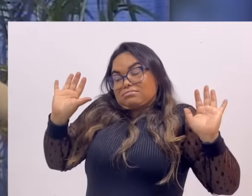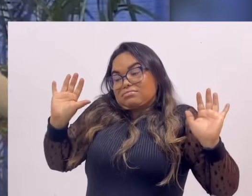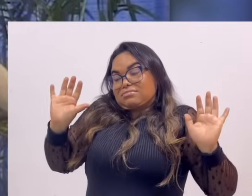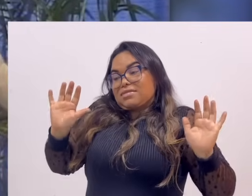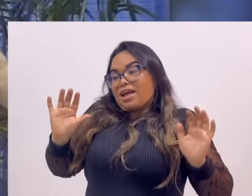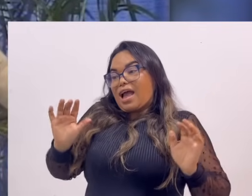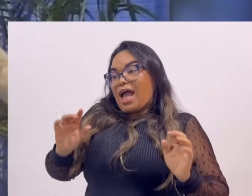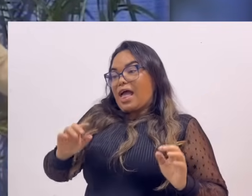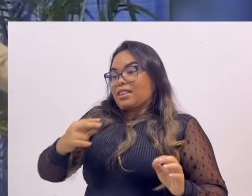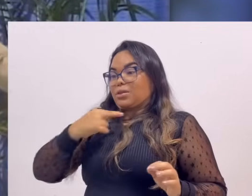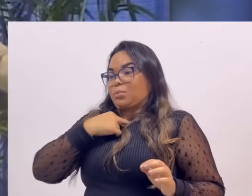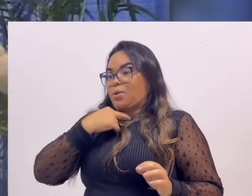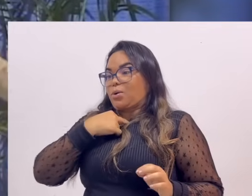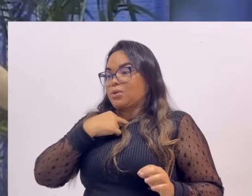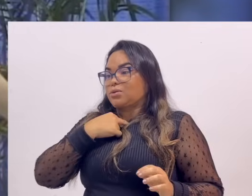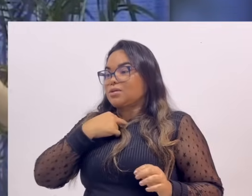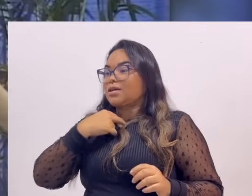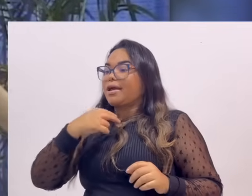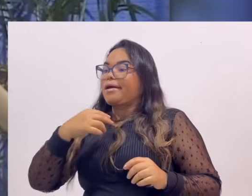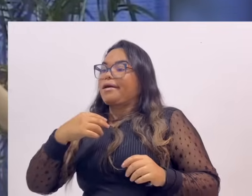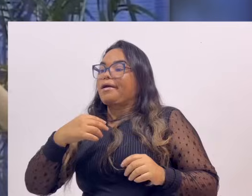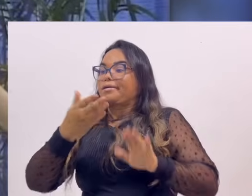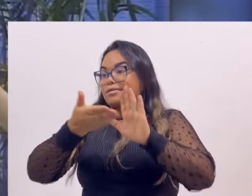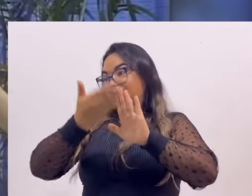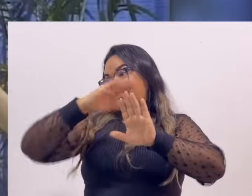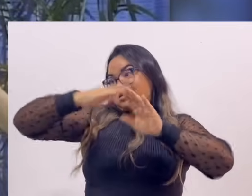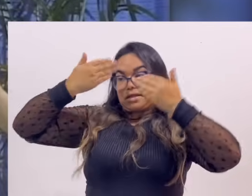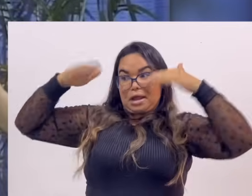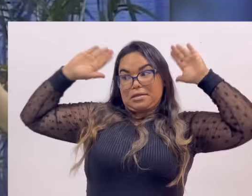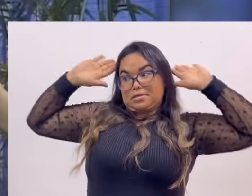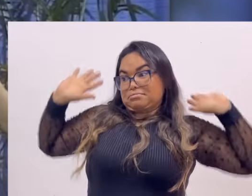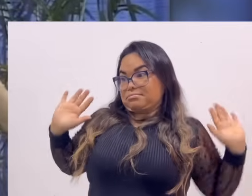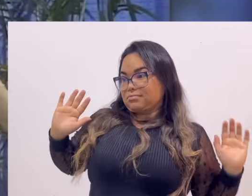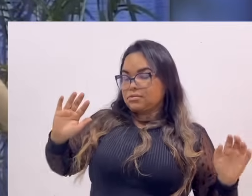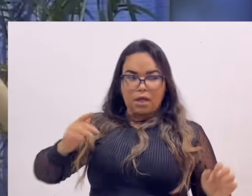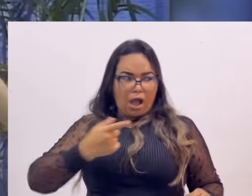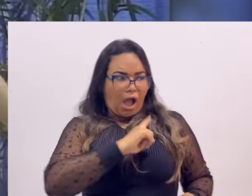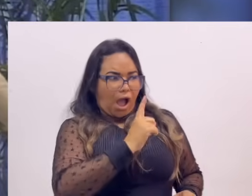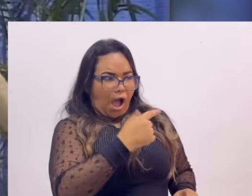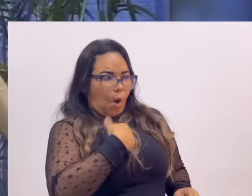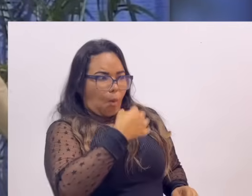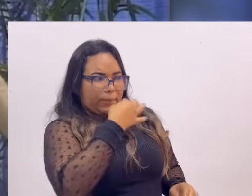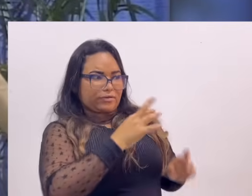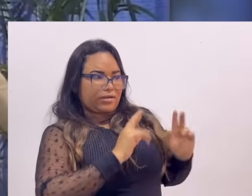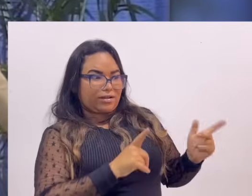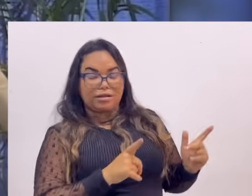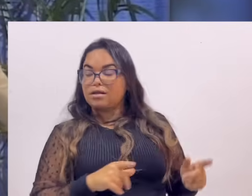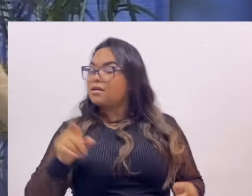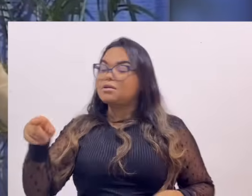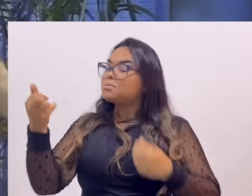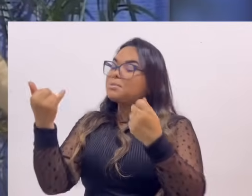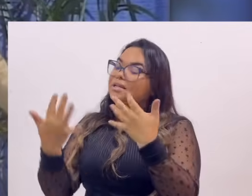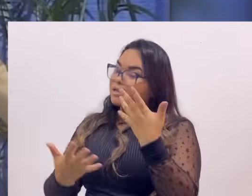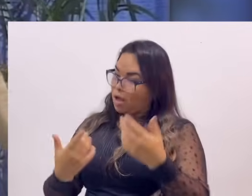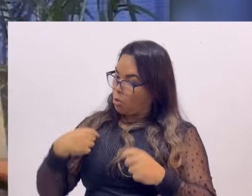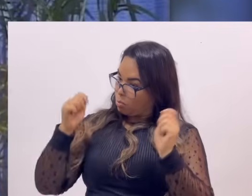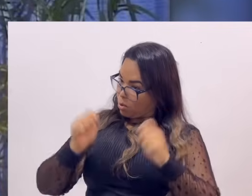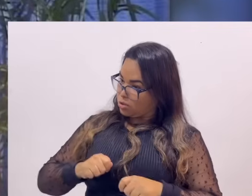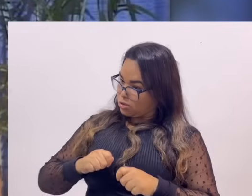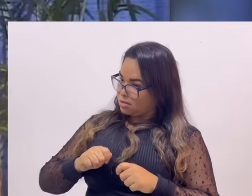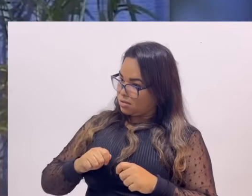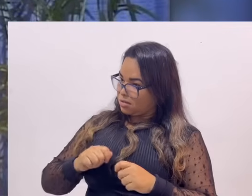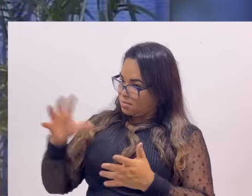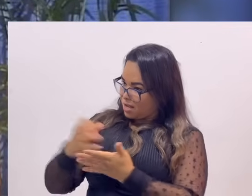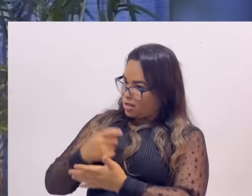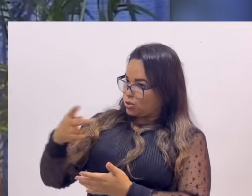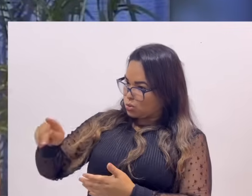que diga não adulterarás, não, não, não, não foi isso que eu quis dizer. Então, o que você quer dizer? Como você explica isso? E